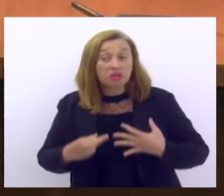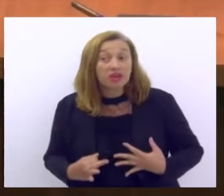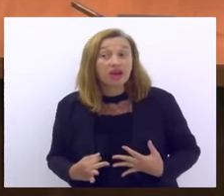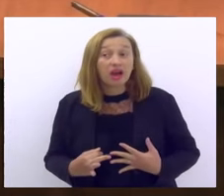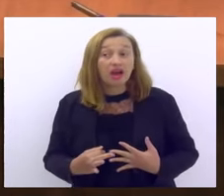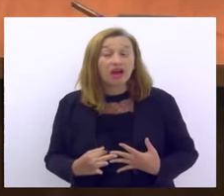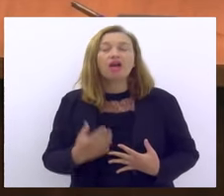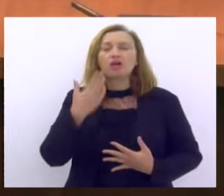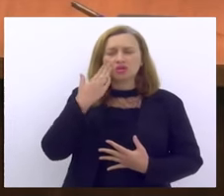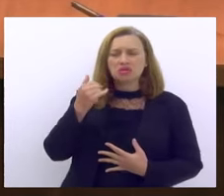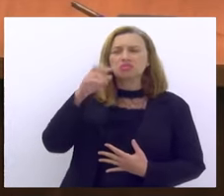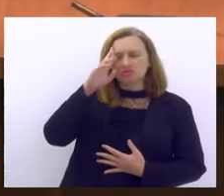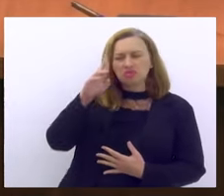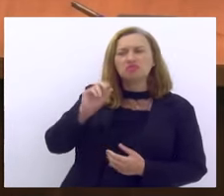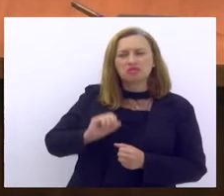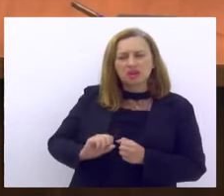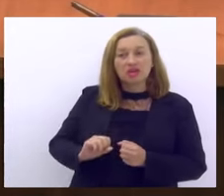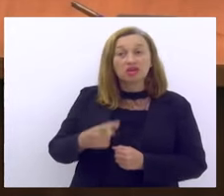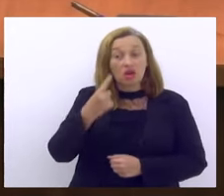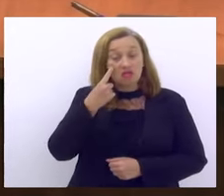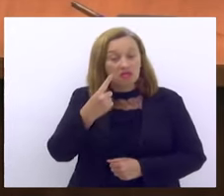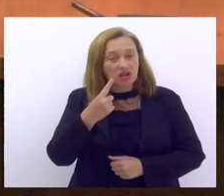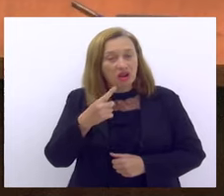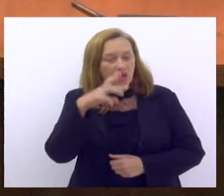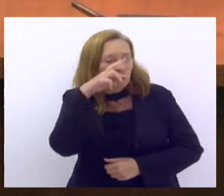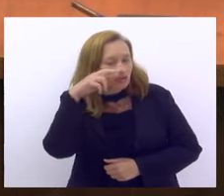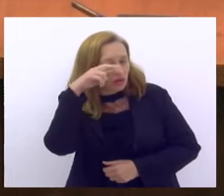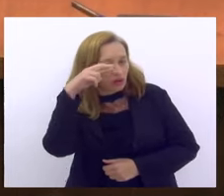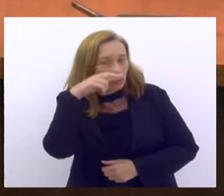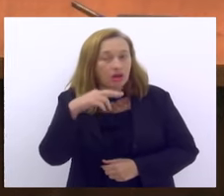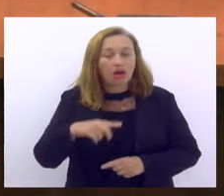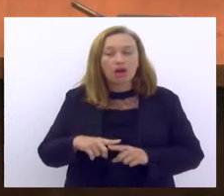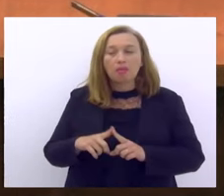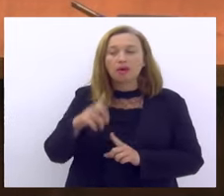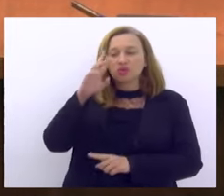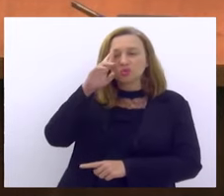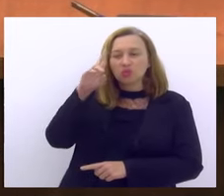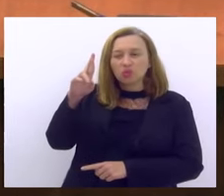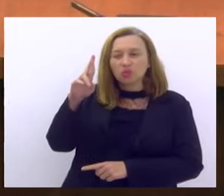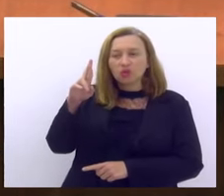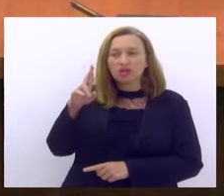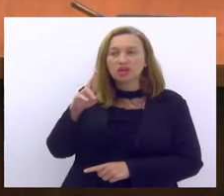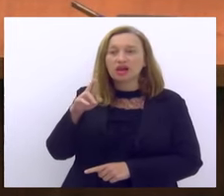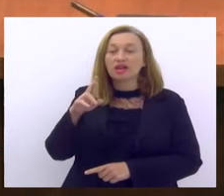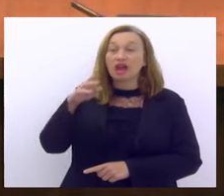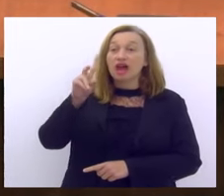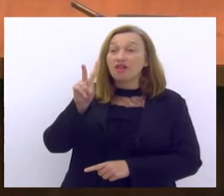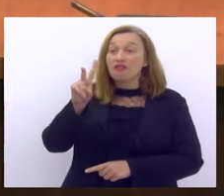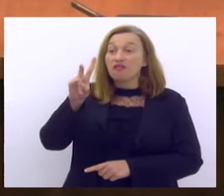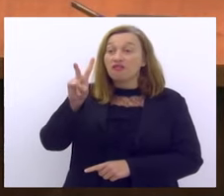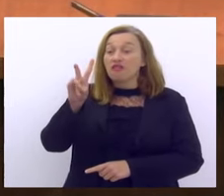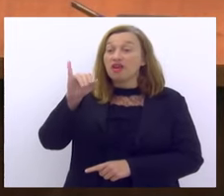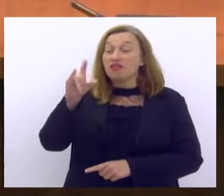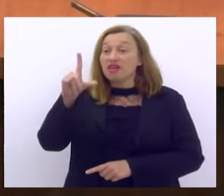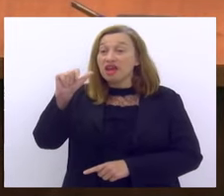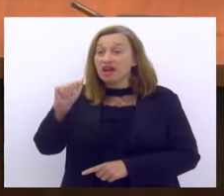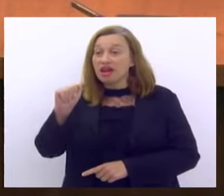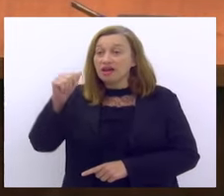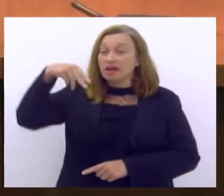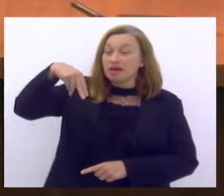que eu sei o que o senhor fez. Eu estava lá fiscalizando, mas o senhor estava na Vila Mimosa transportando